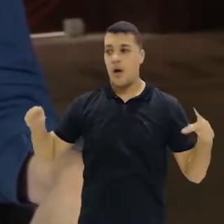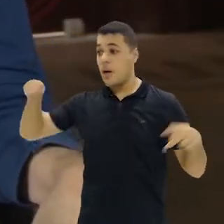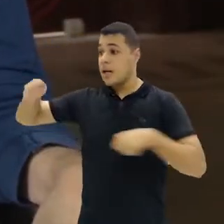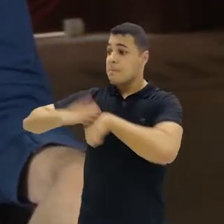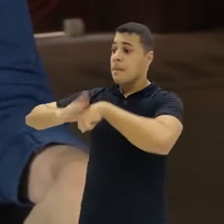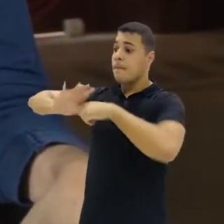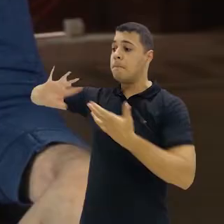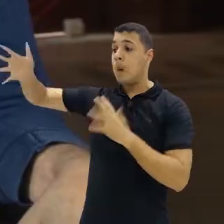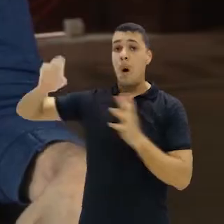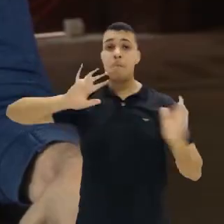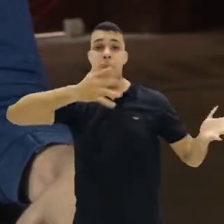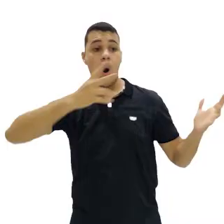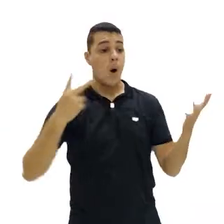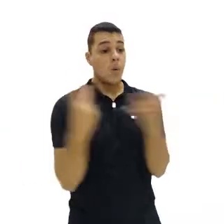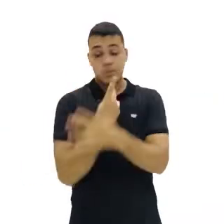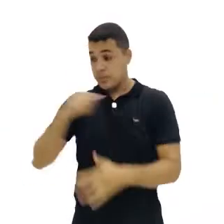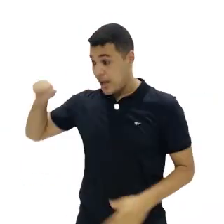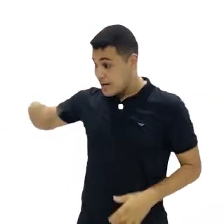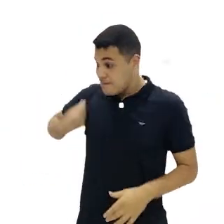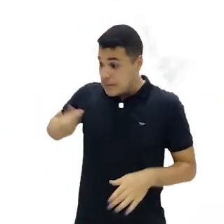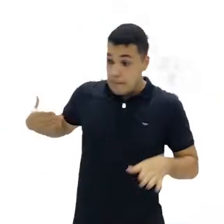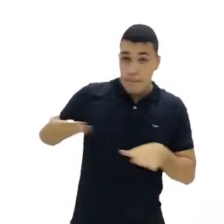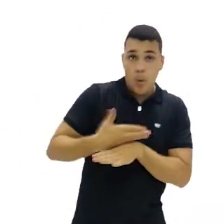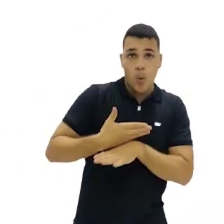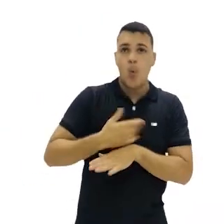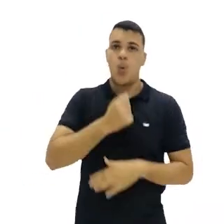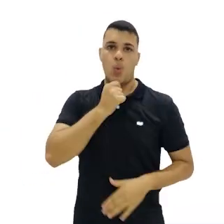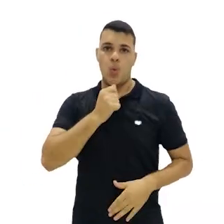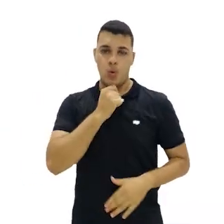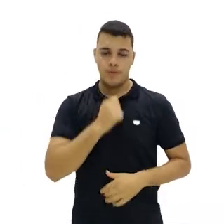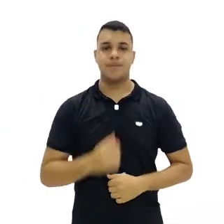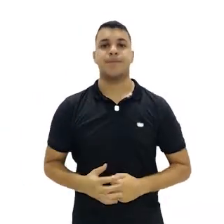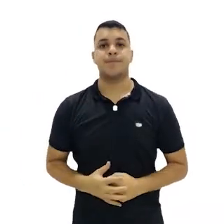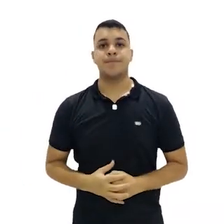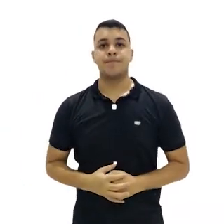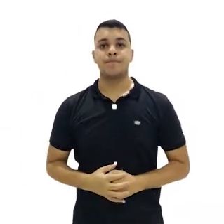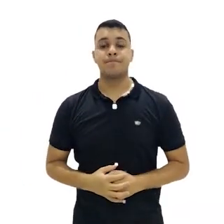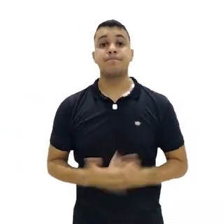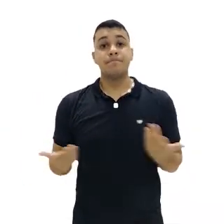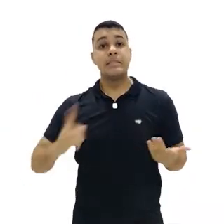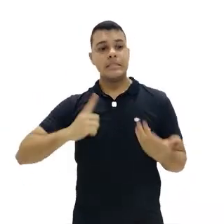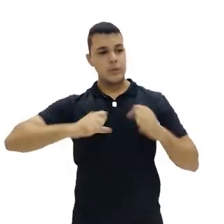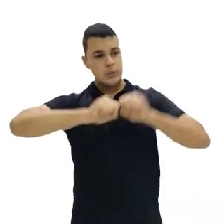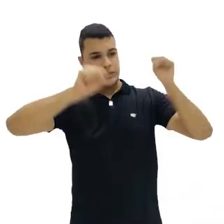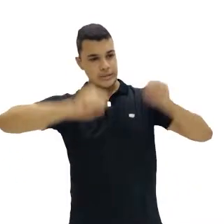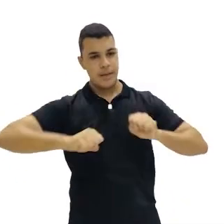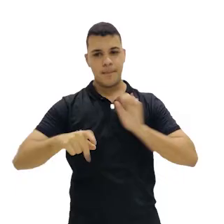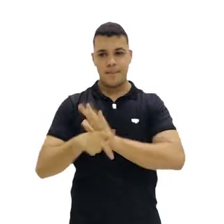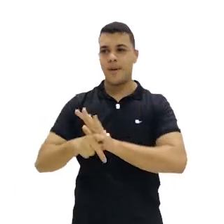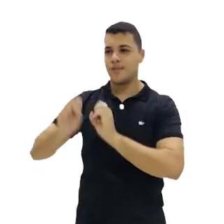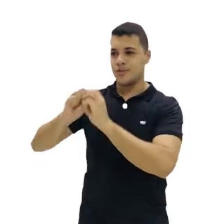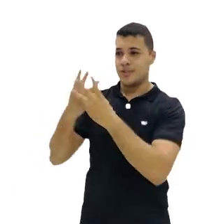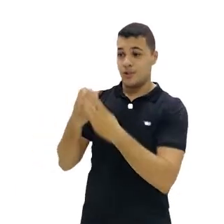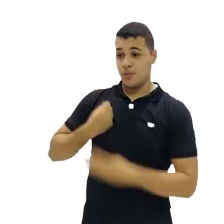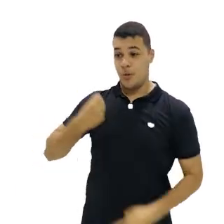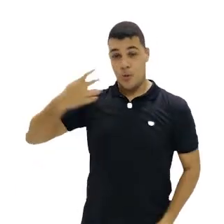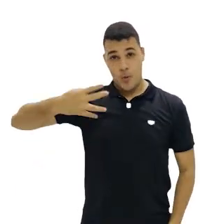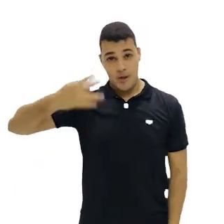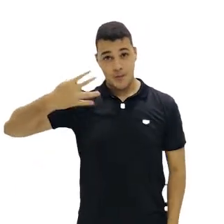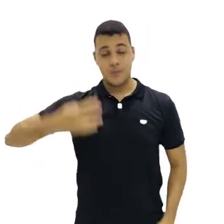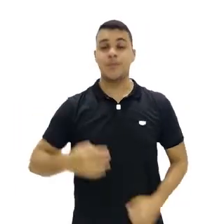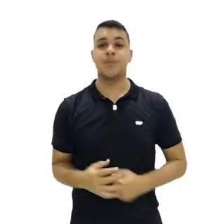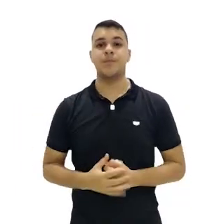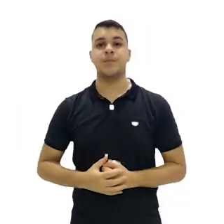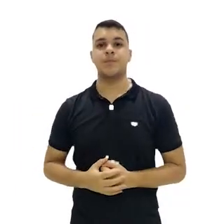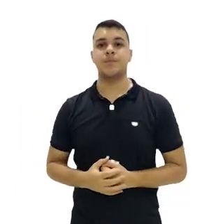No esquema que a gente tem aqui, no slide número 4, a gente tem uma representação da estrutura